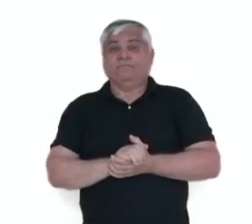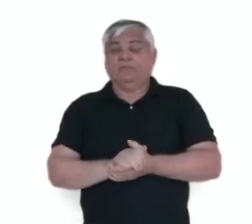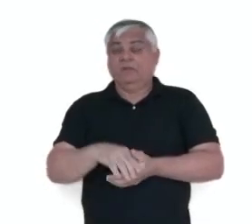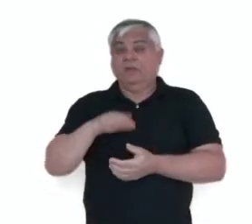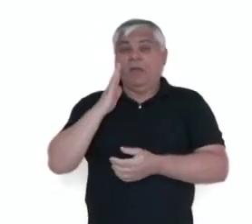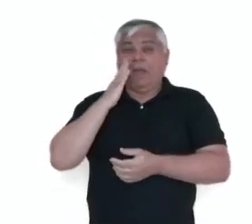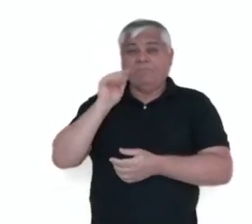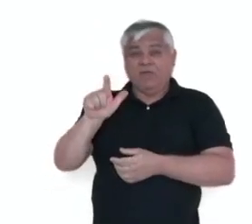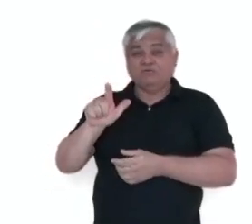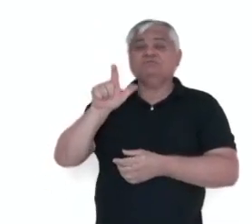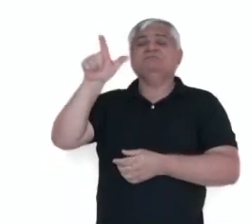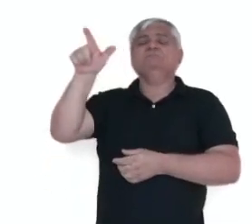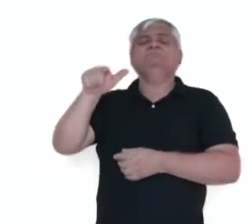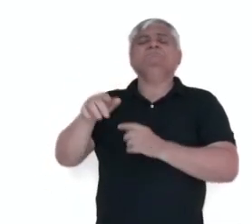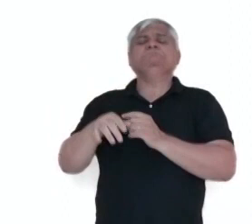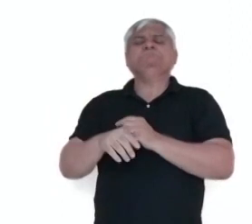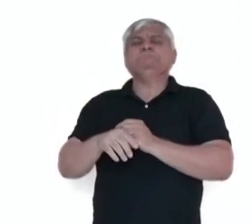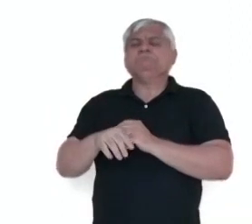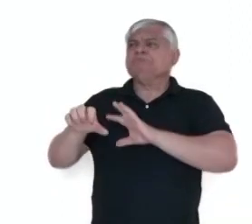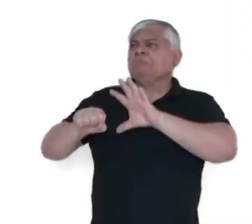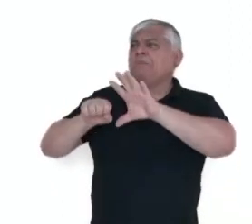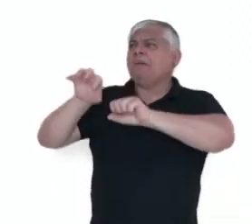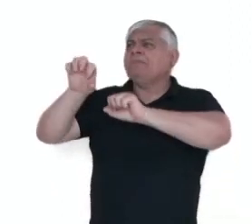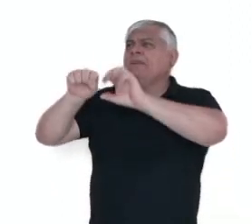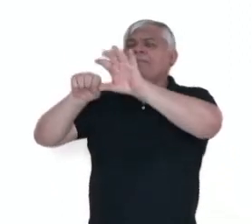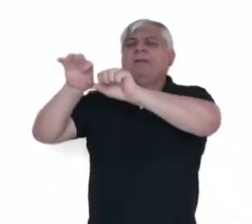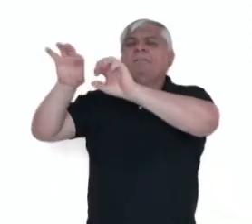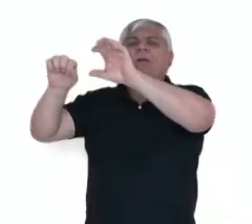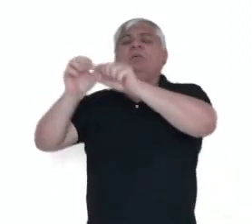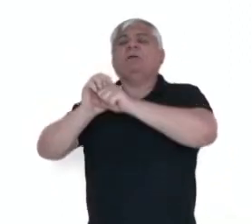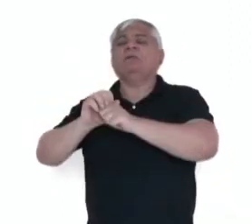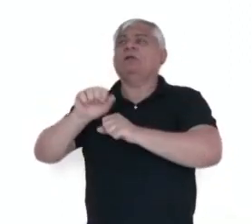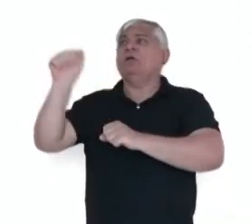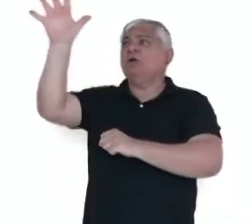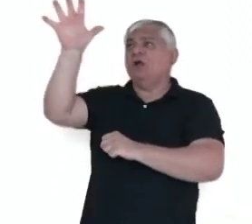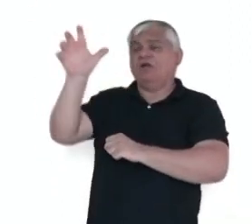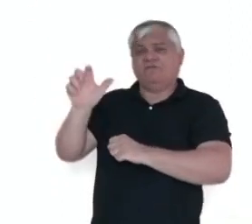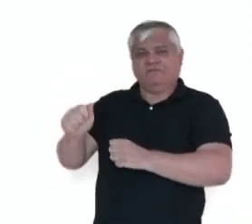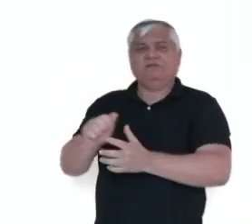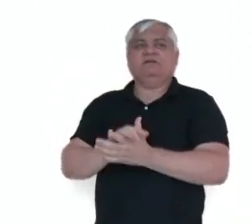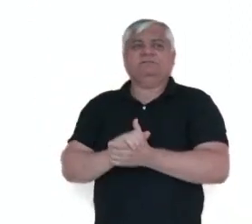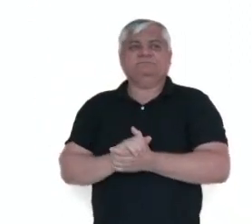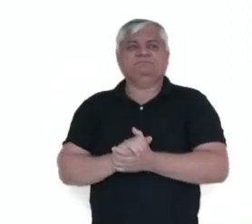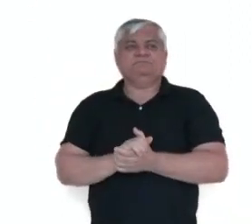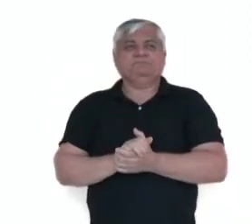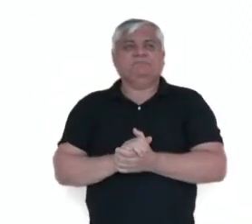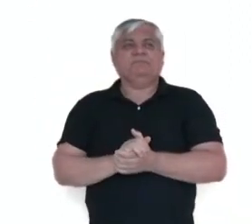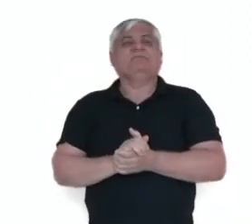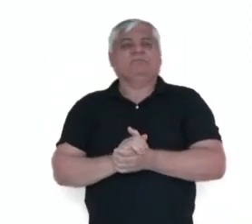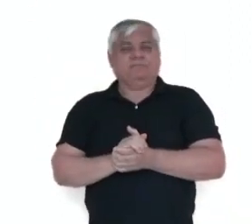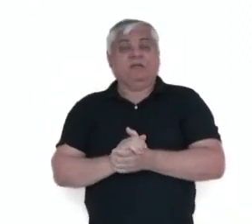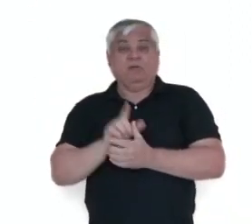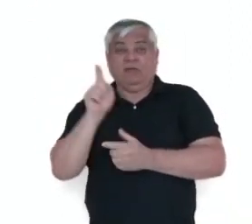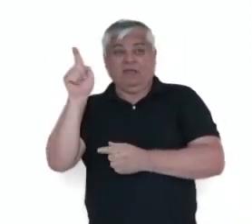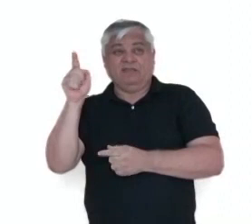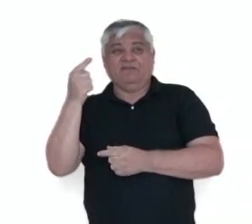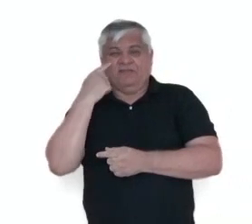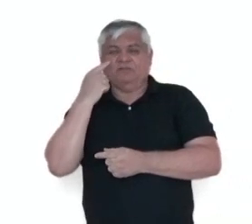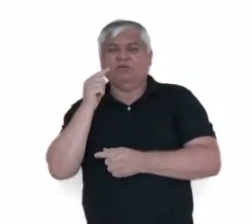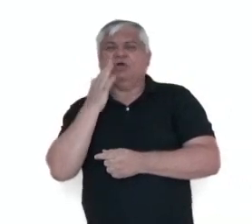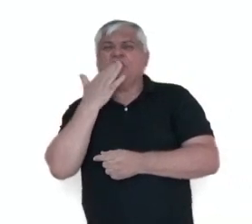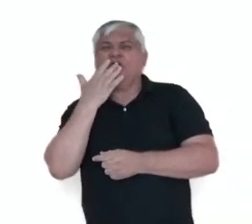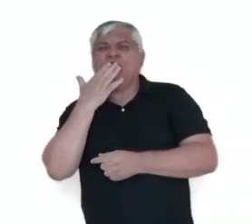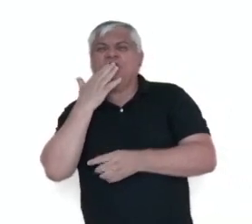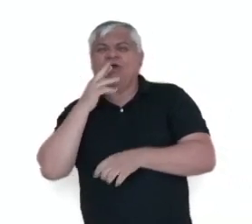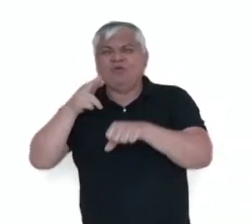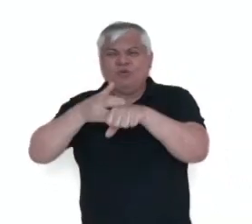se beneficiou dessas possessões no continente africano. Como vemos no mapa, essa parte lilás, que